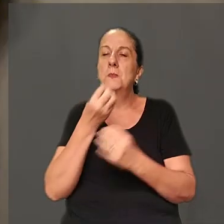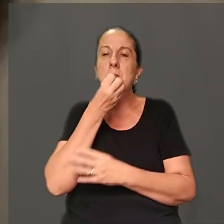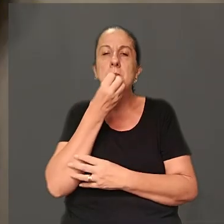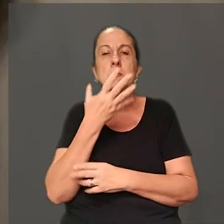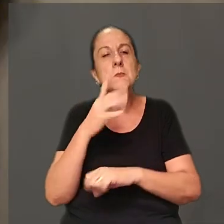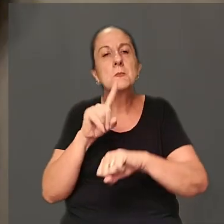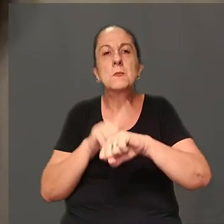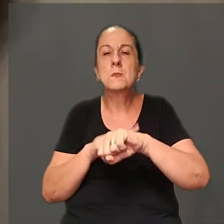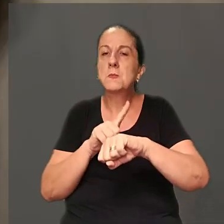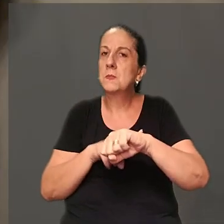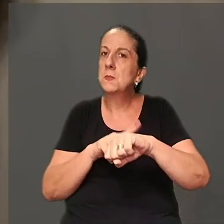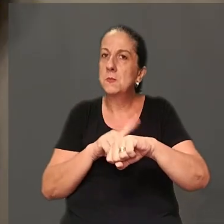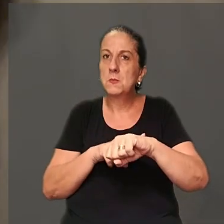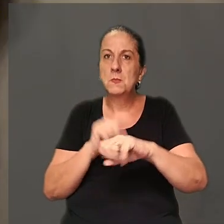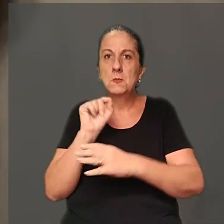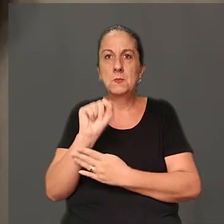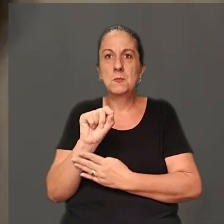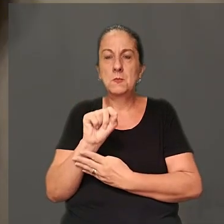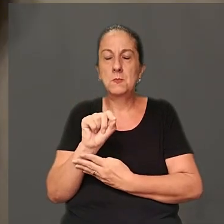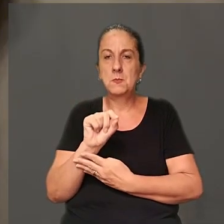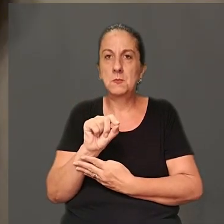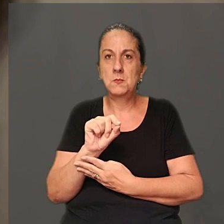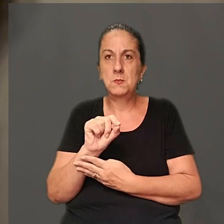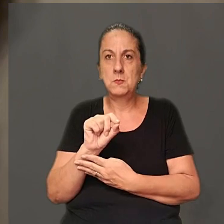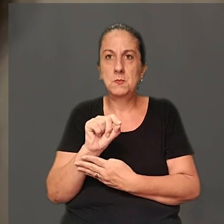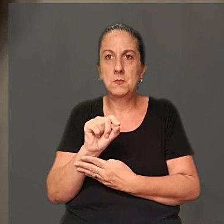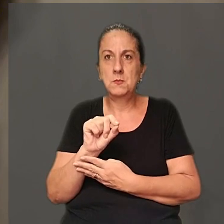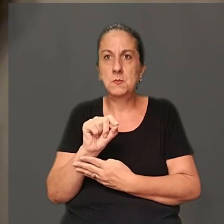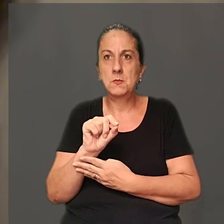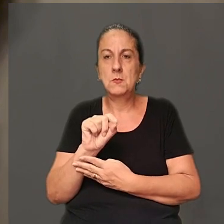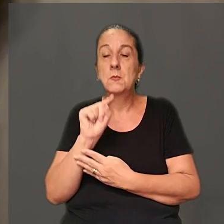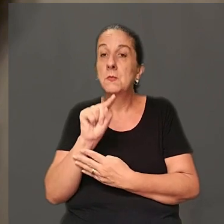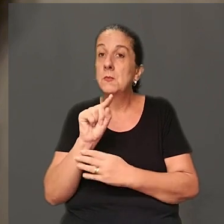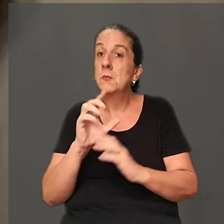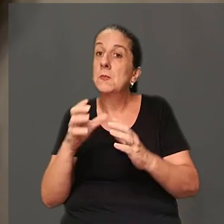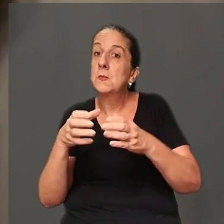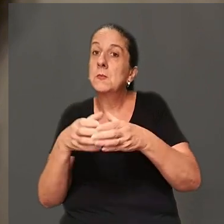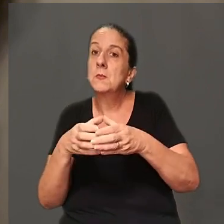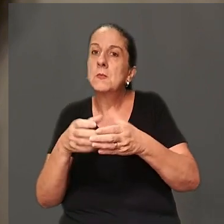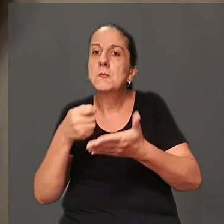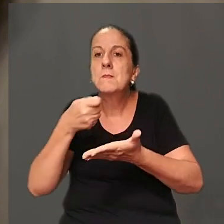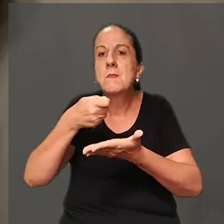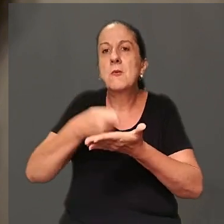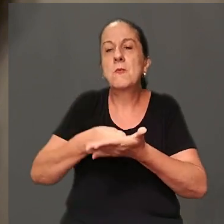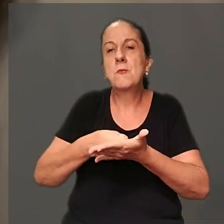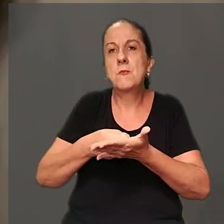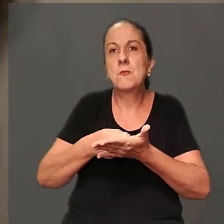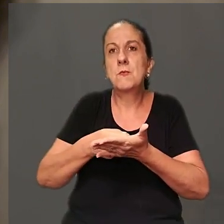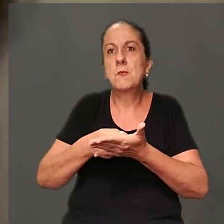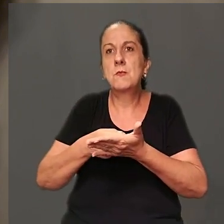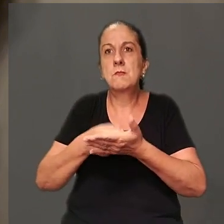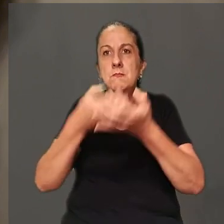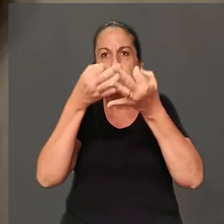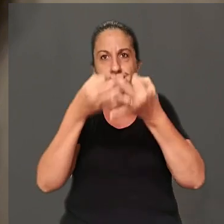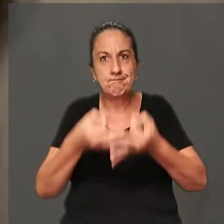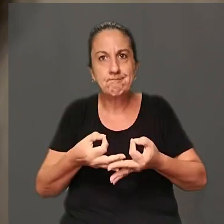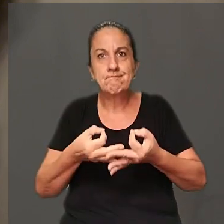Foi o momento em que esse órgão se afirmar em